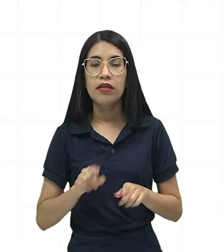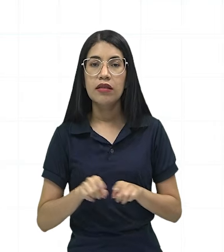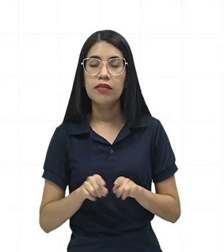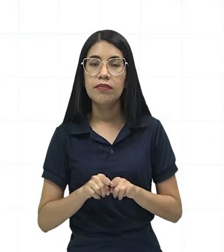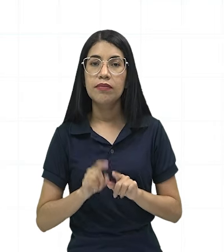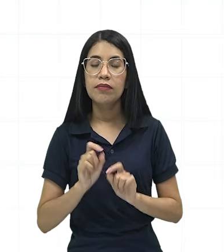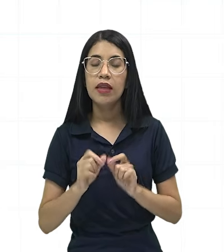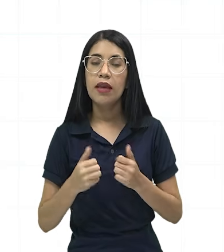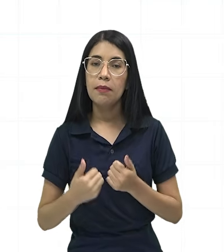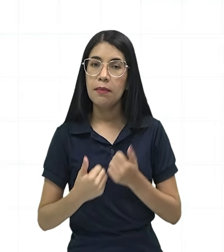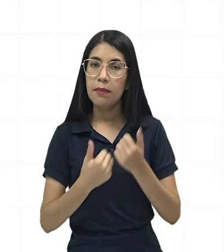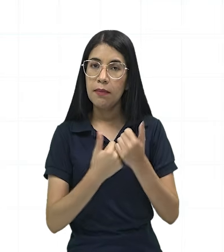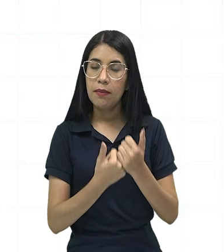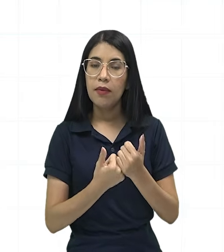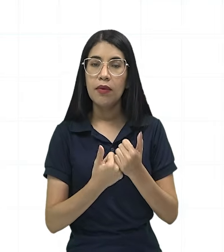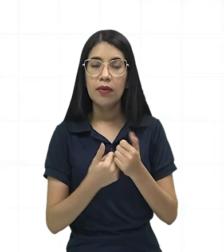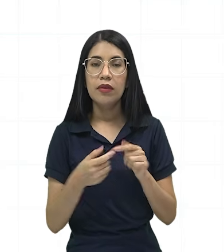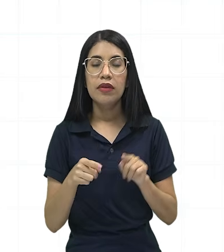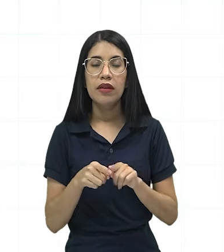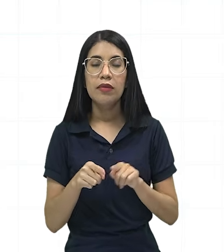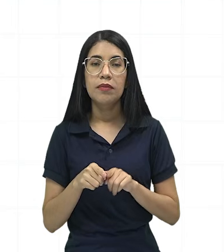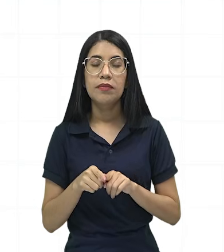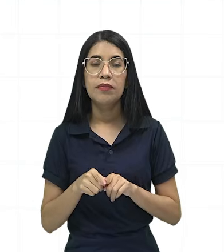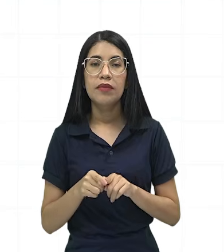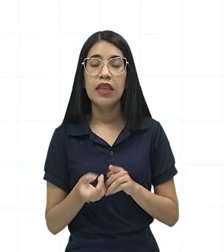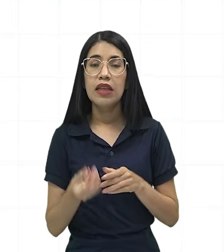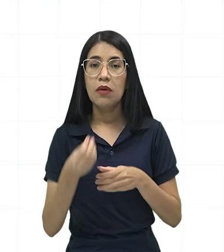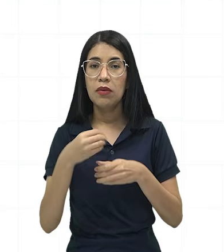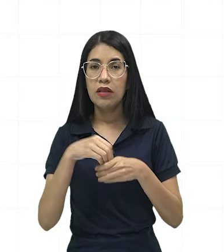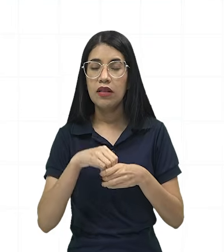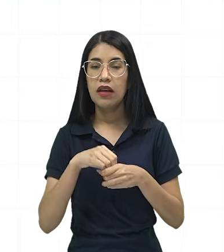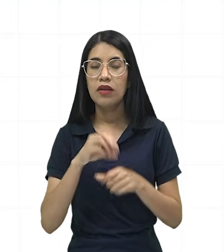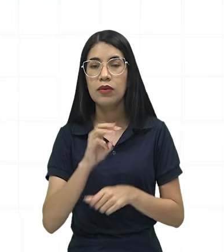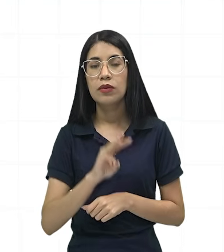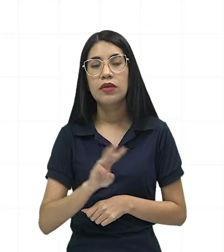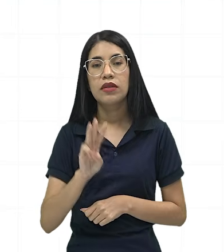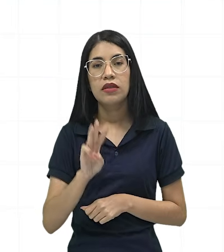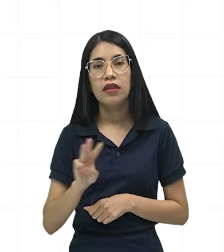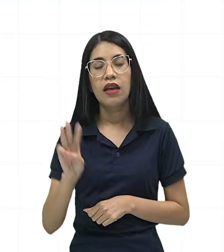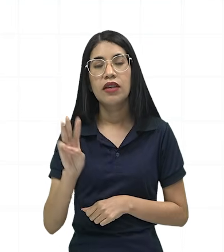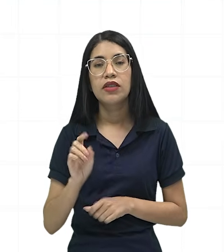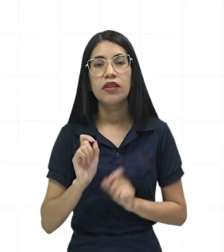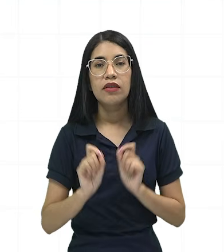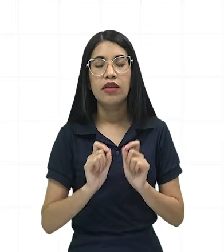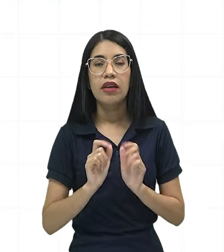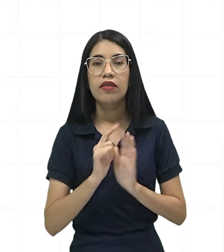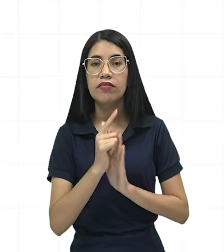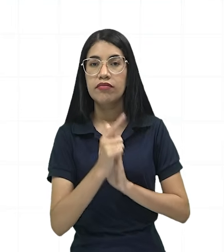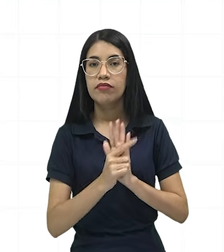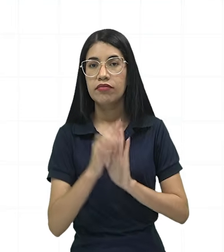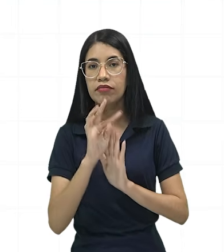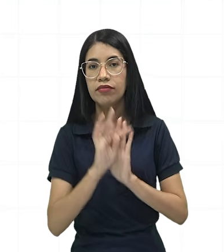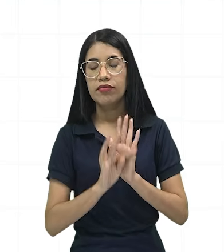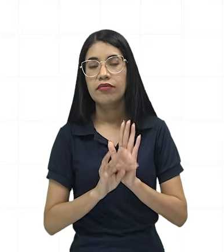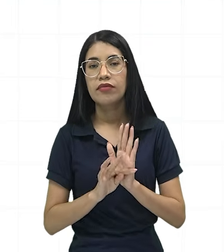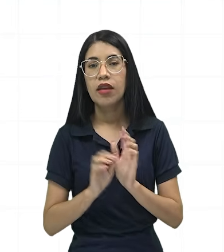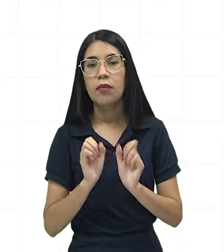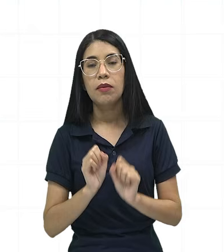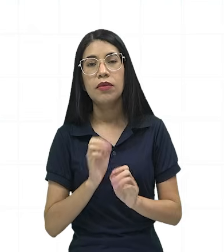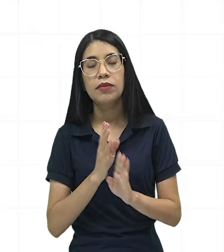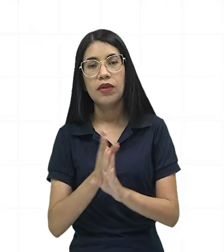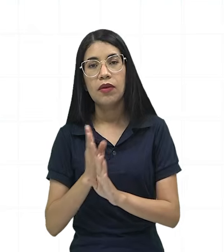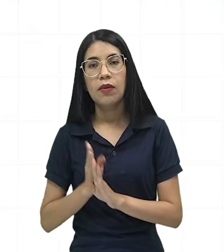também são suportes. O que tem dentro das páginas é que vai ser o gênero, que nós podemos